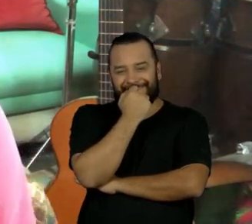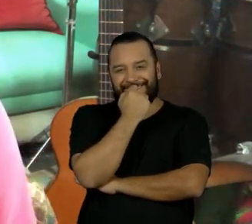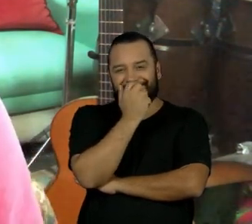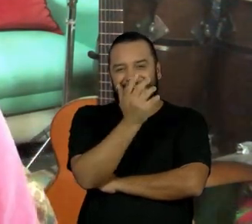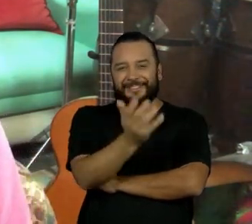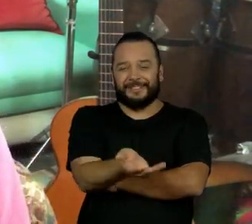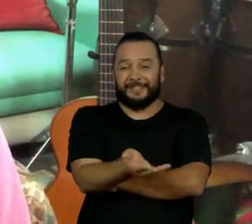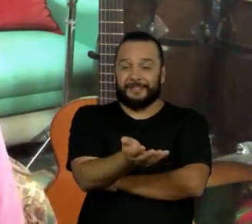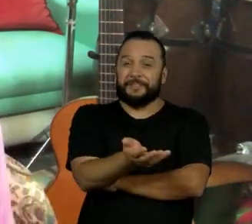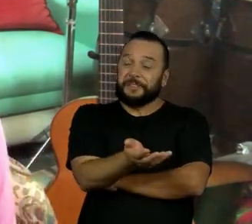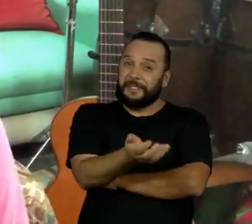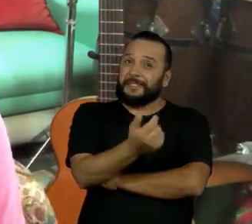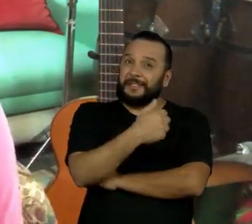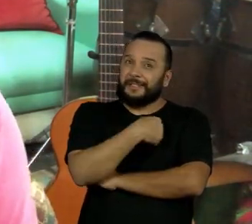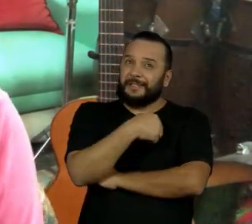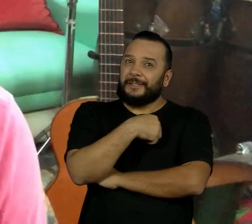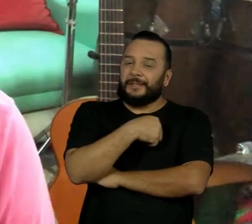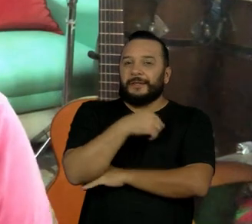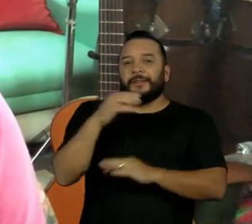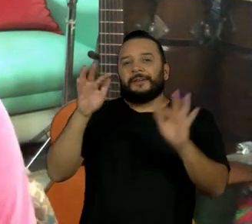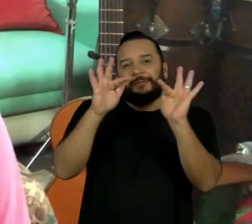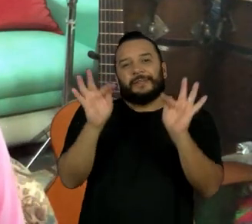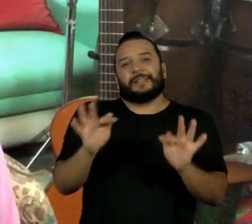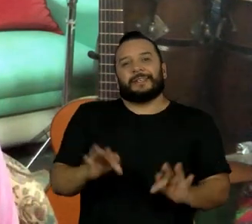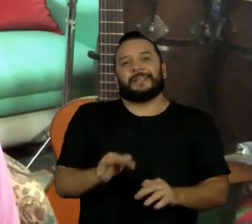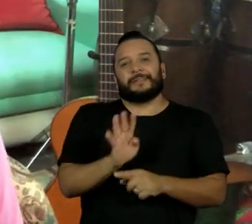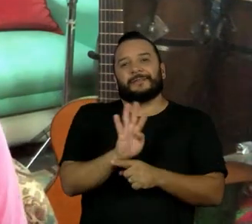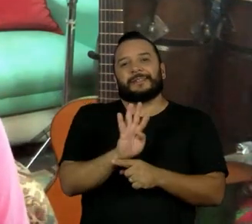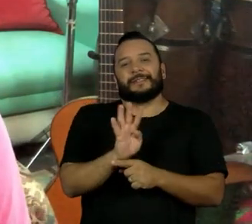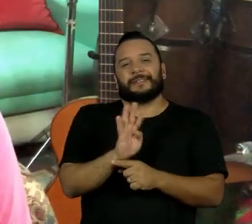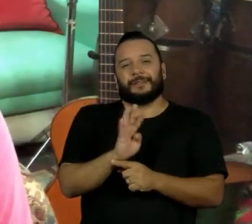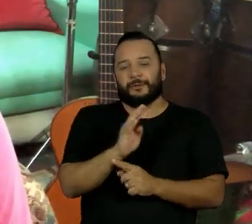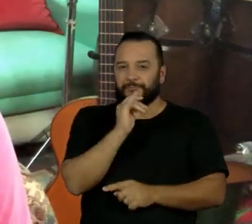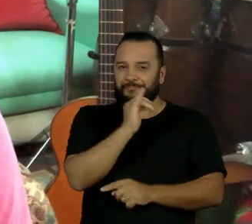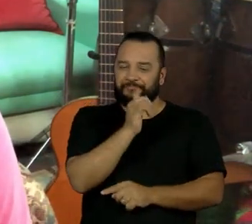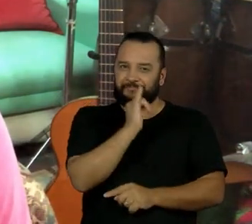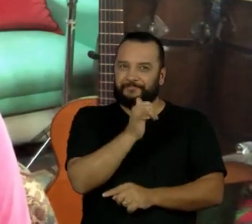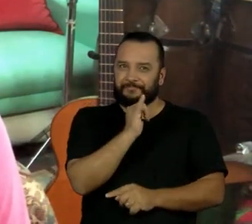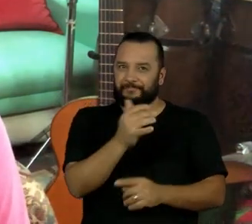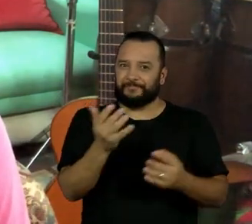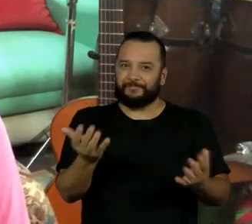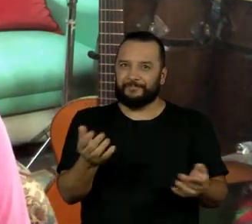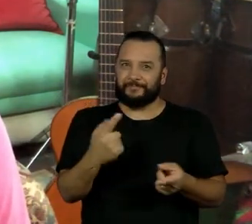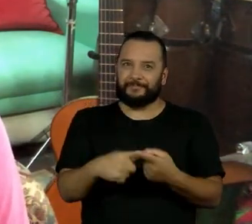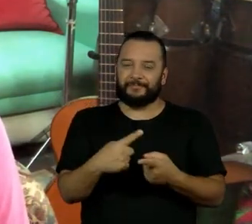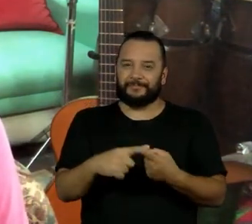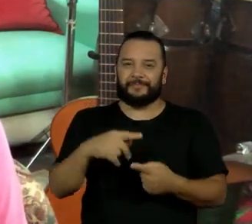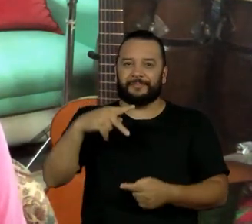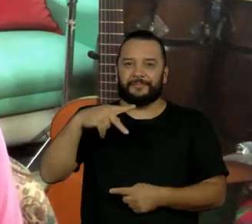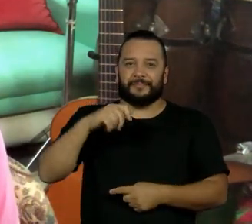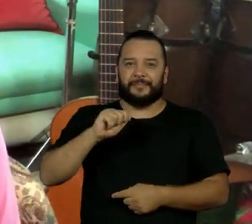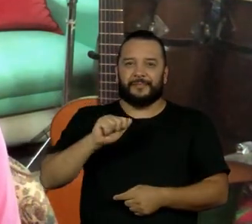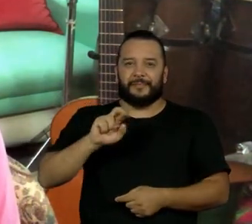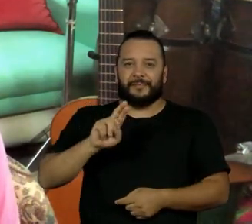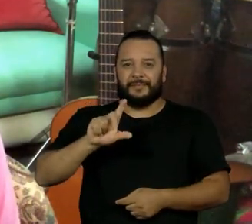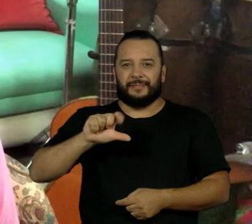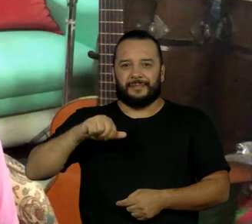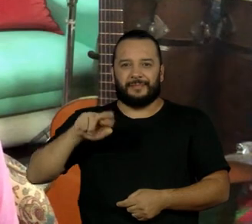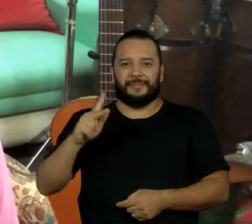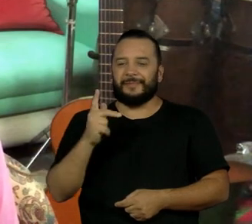a gente eu fiquei feliz de fazer esse depoimento porque na Paulinha é demais